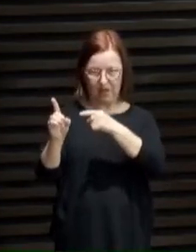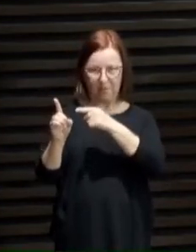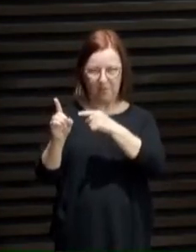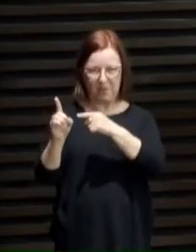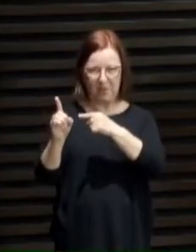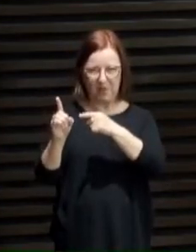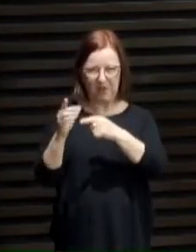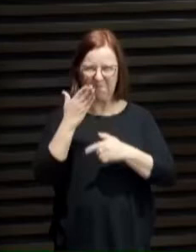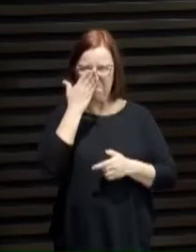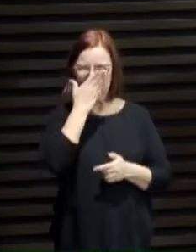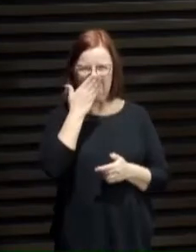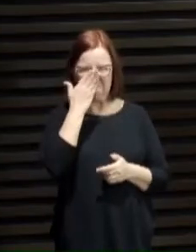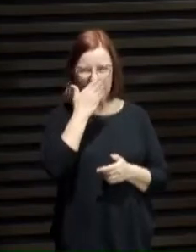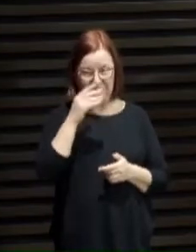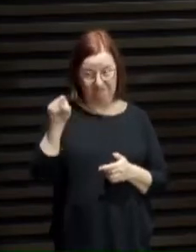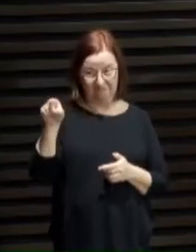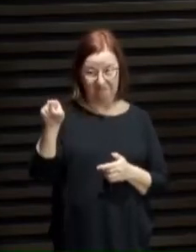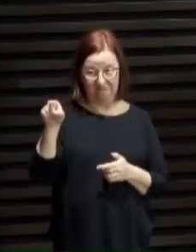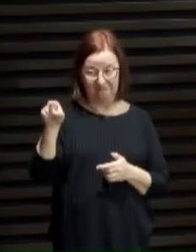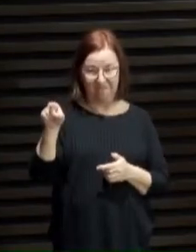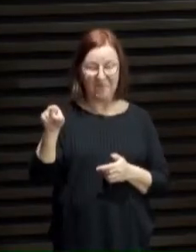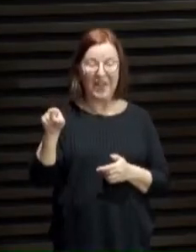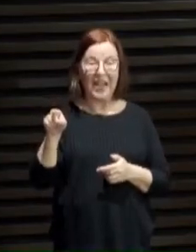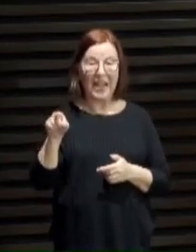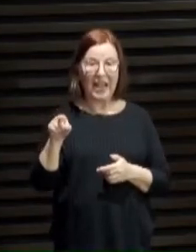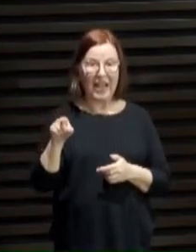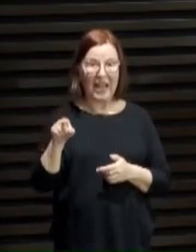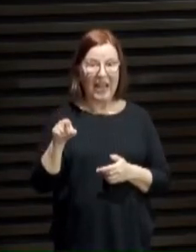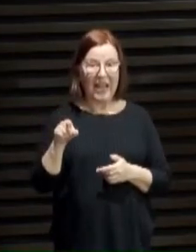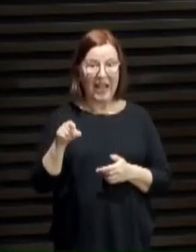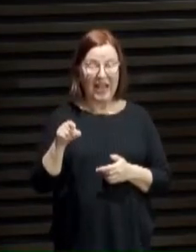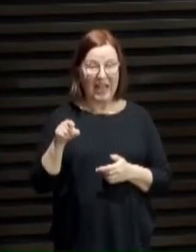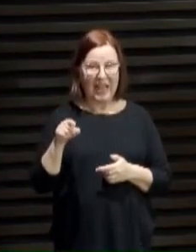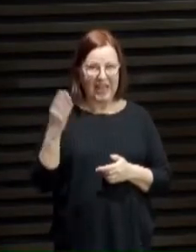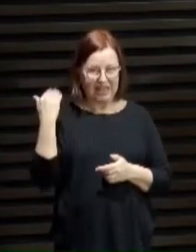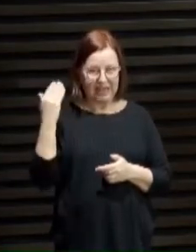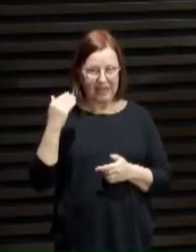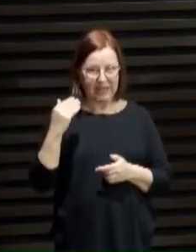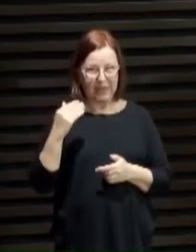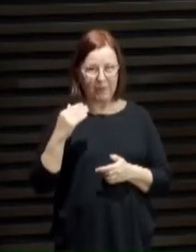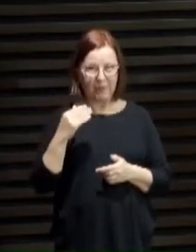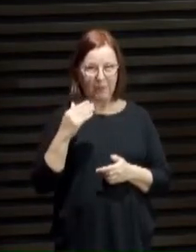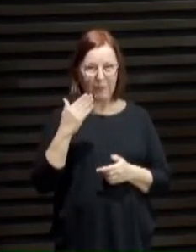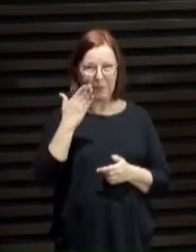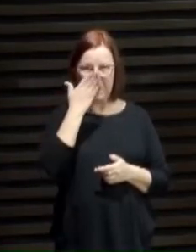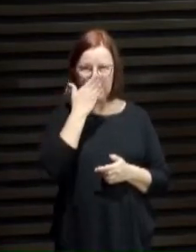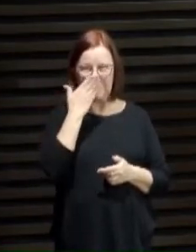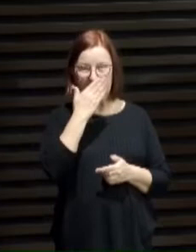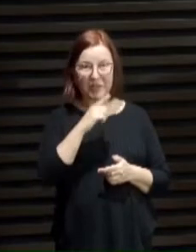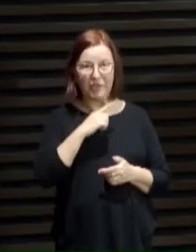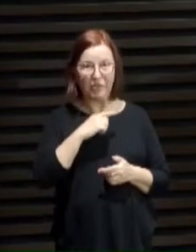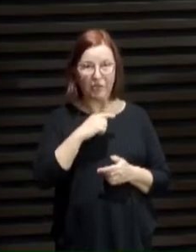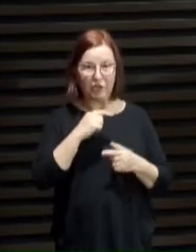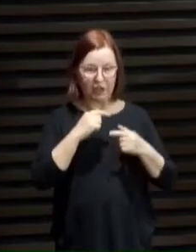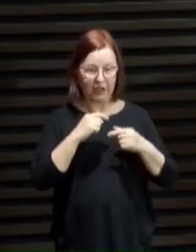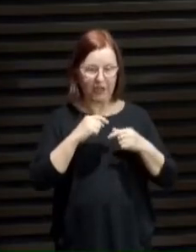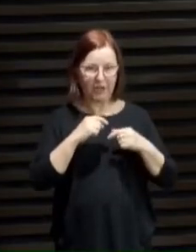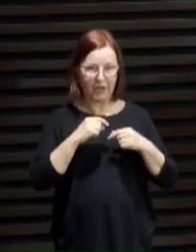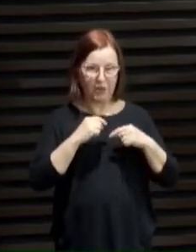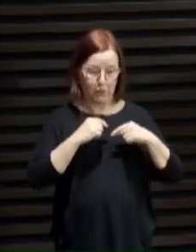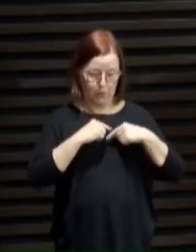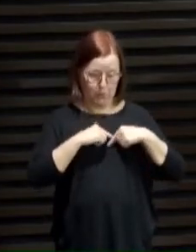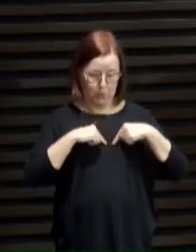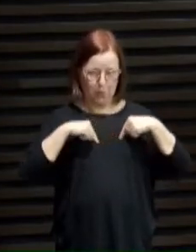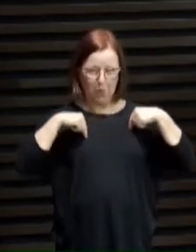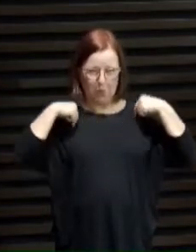as meretrizes, elas tinham um colarzinho, e nesse colarzinho, sempre elas colocavam um pouquinho de perfume.